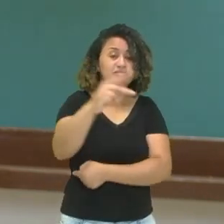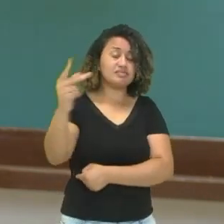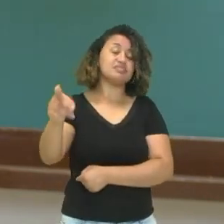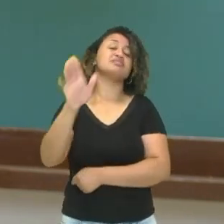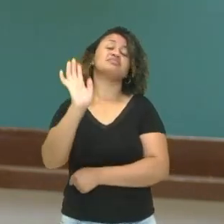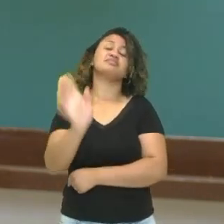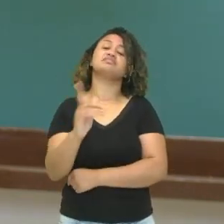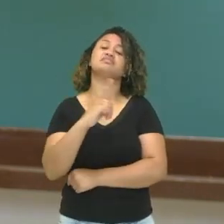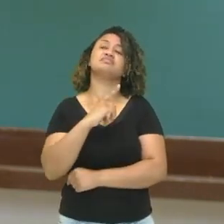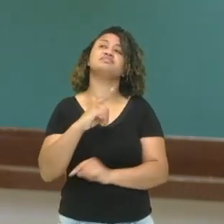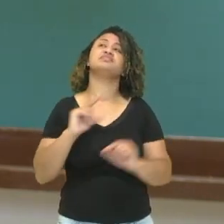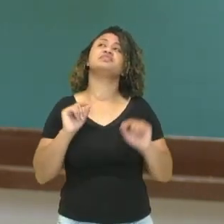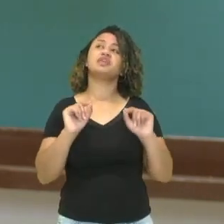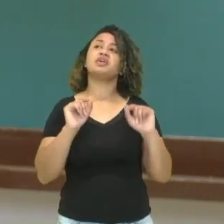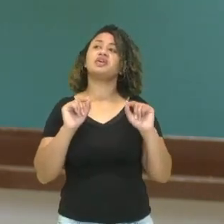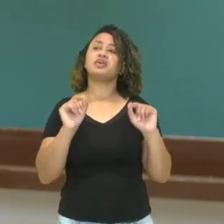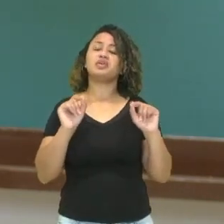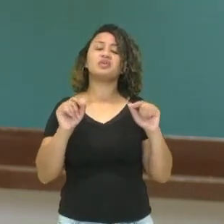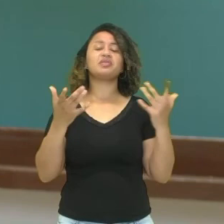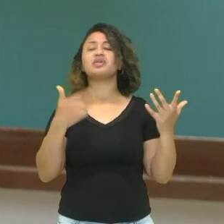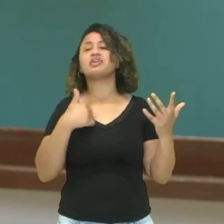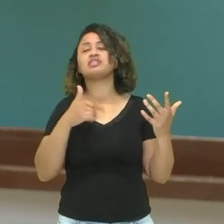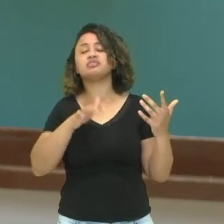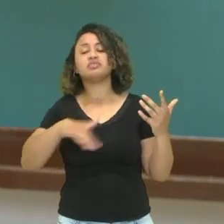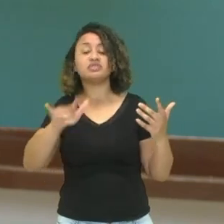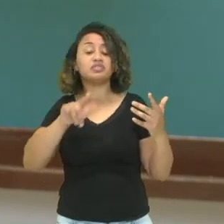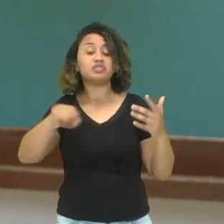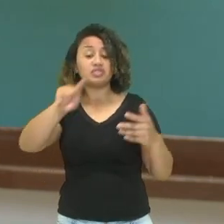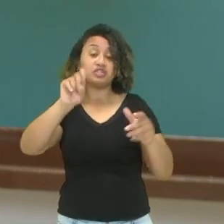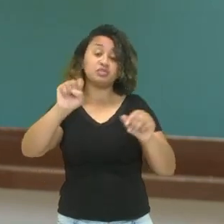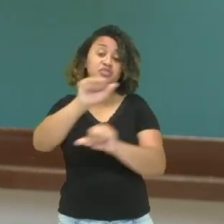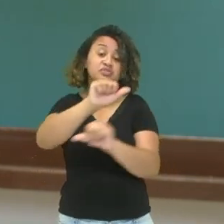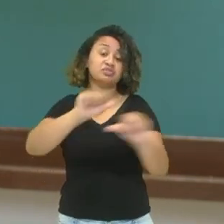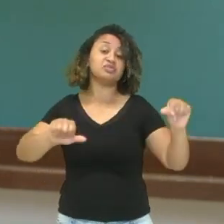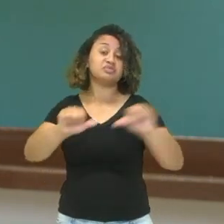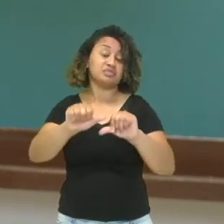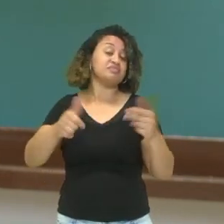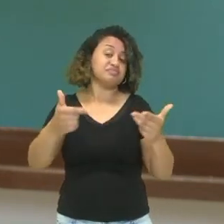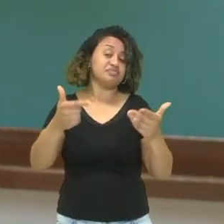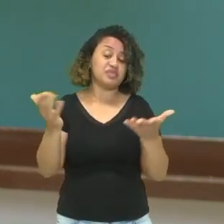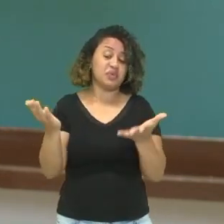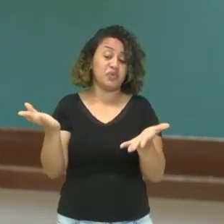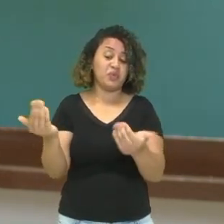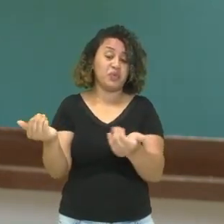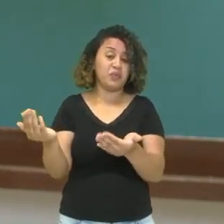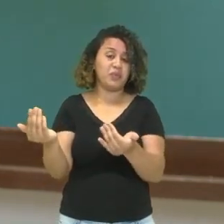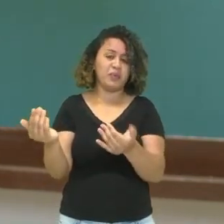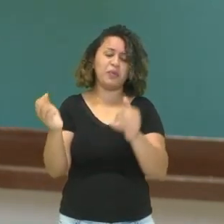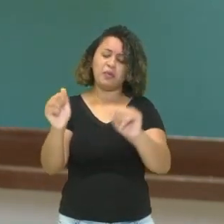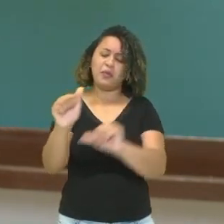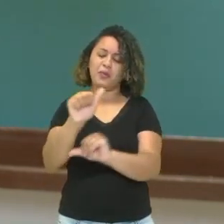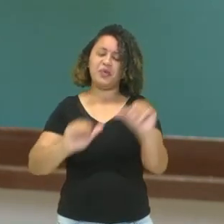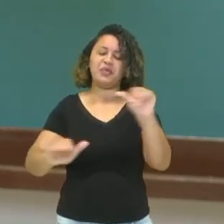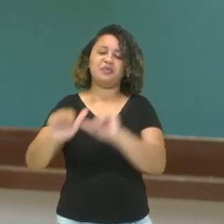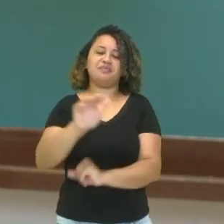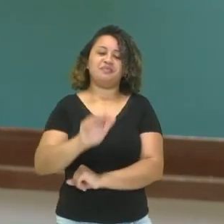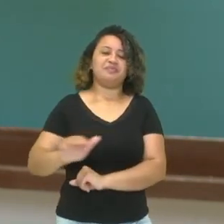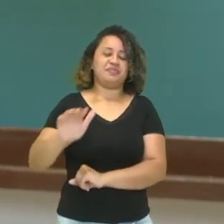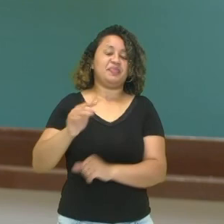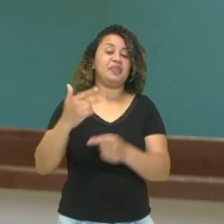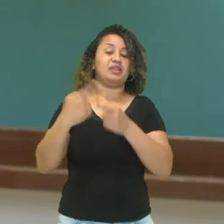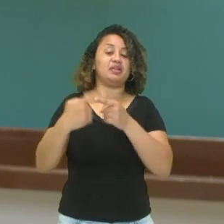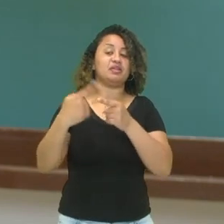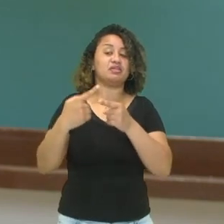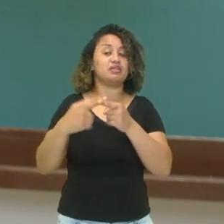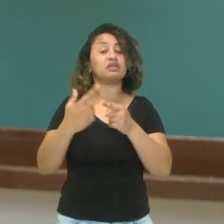já como uma questão que vocês podem mudar. A juventude pode mudar essa situação, porque